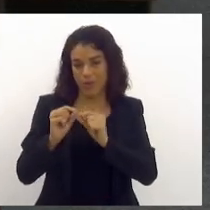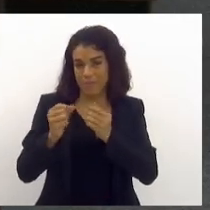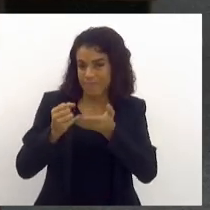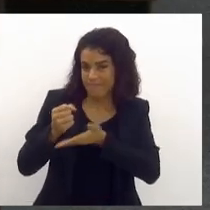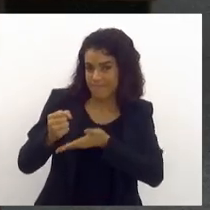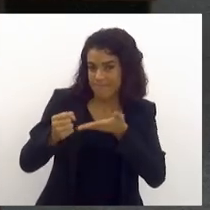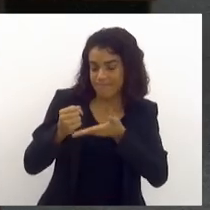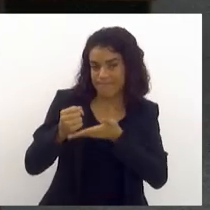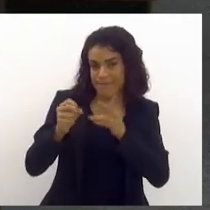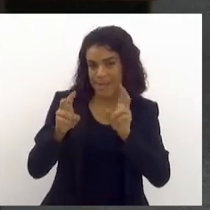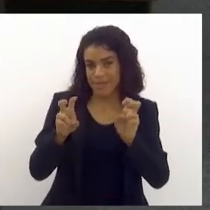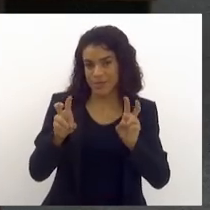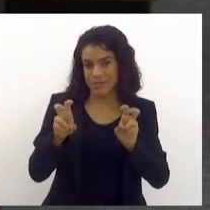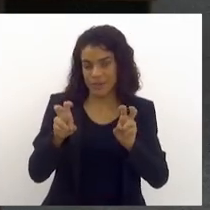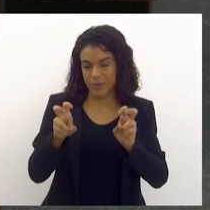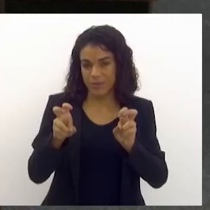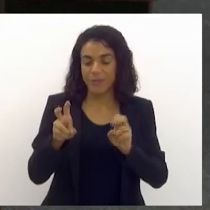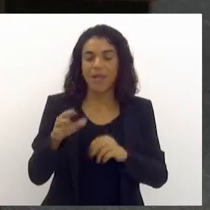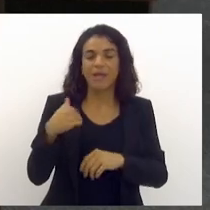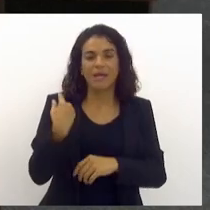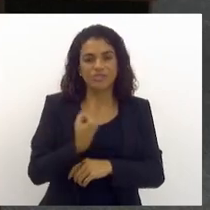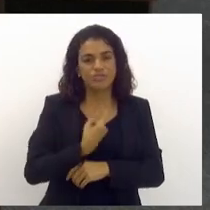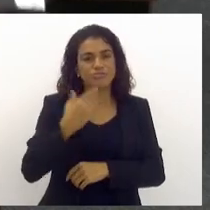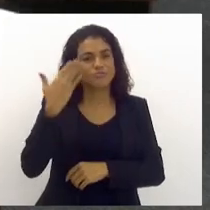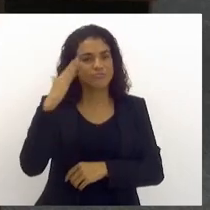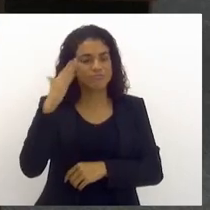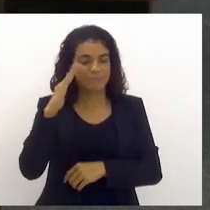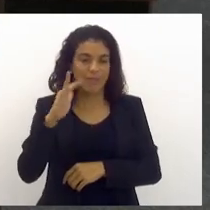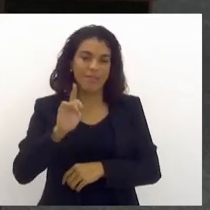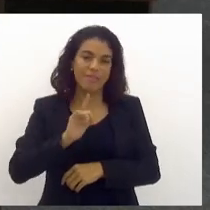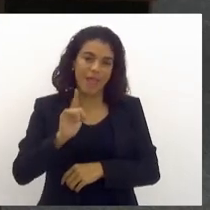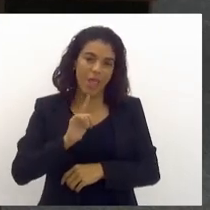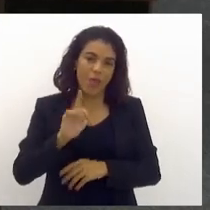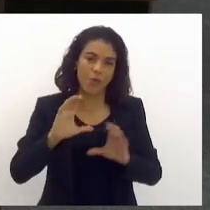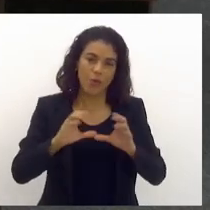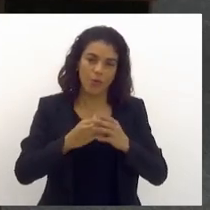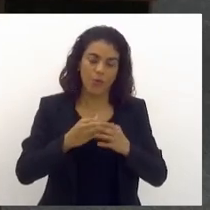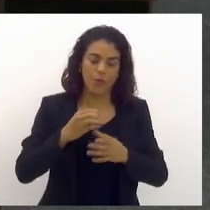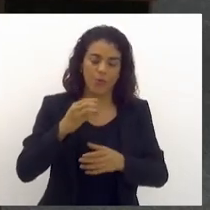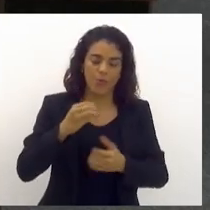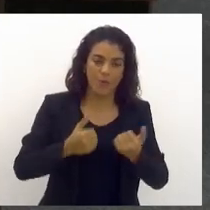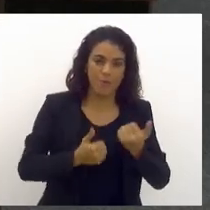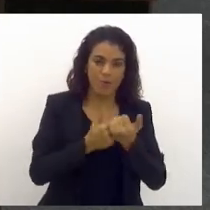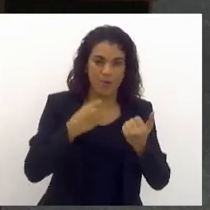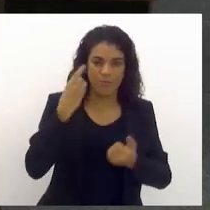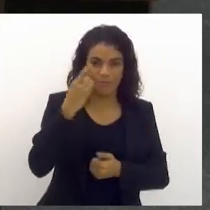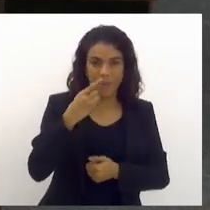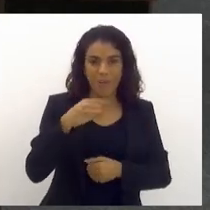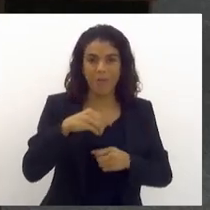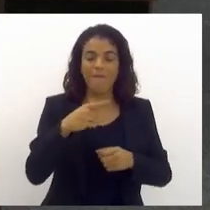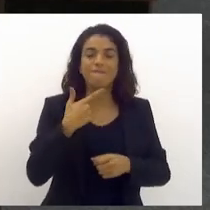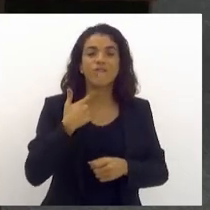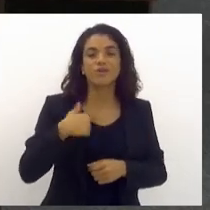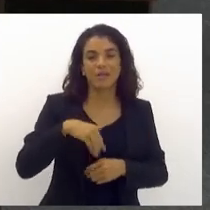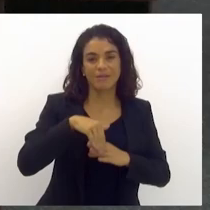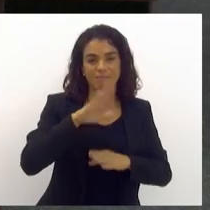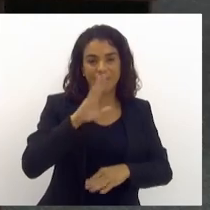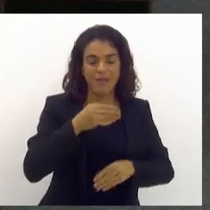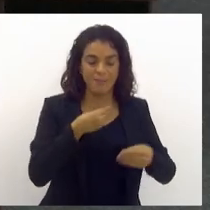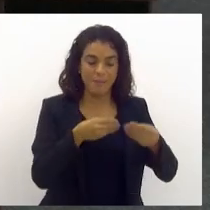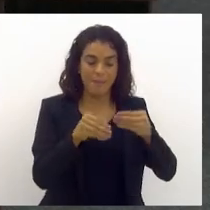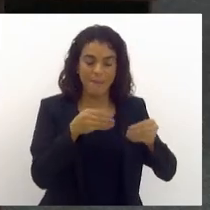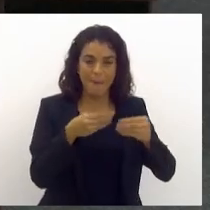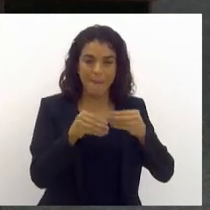A gente entende que há, por parte da base, um desejo de ter mais maleabilidade no